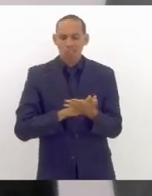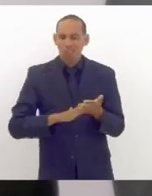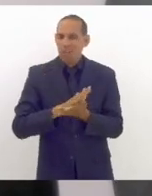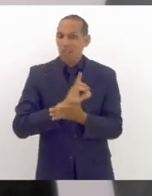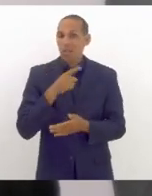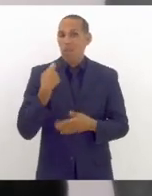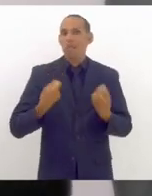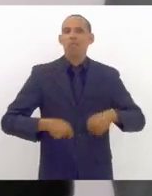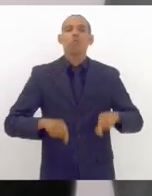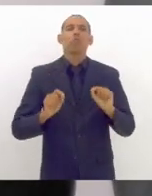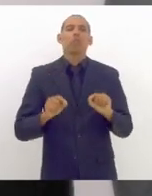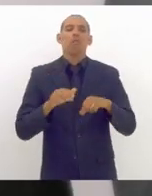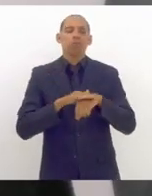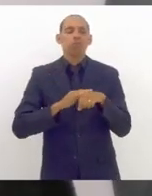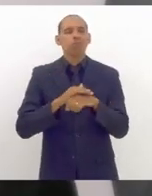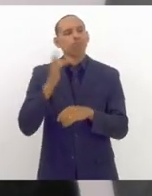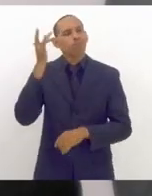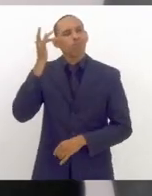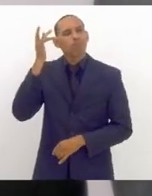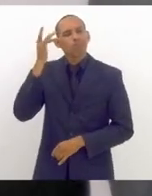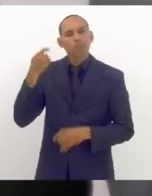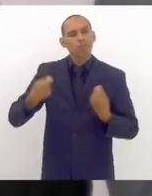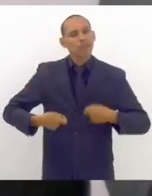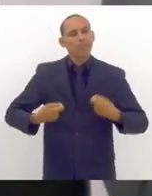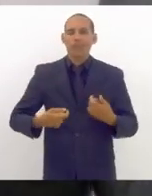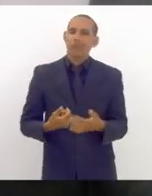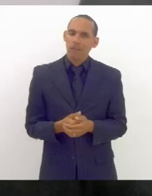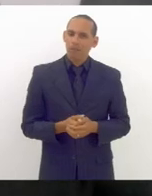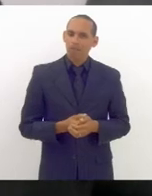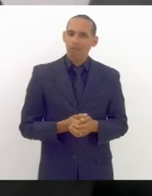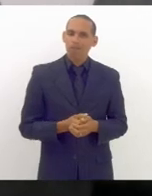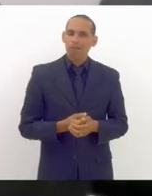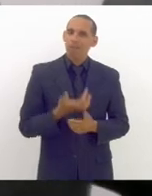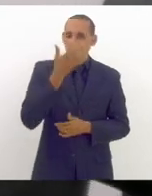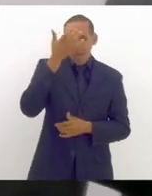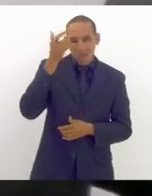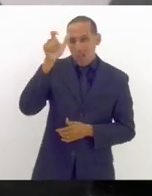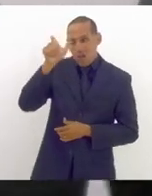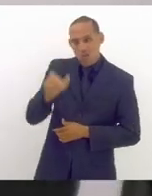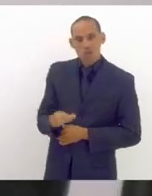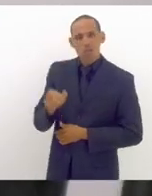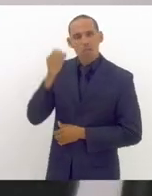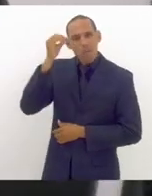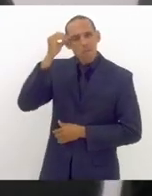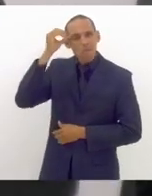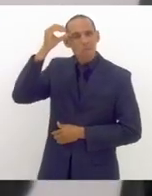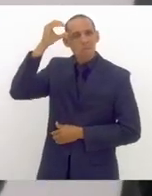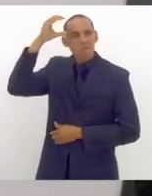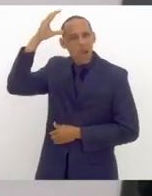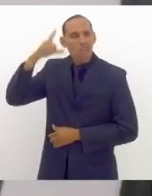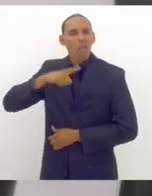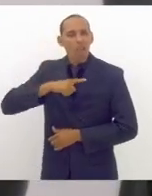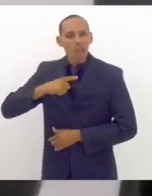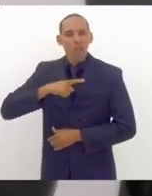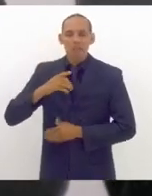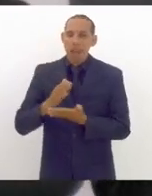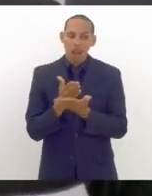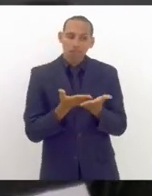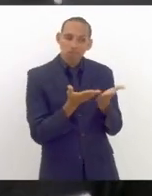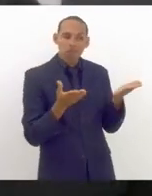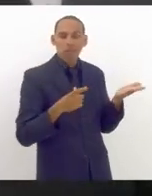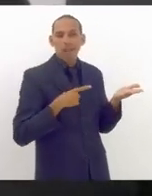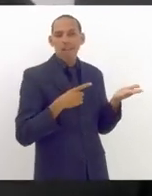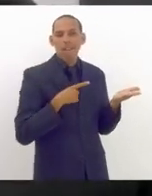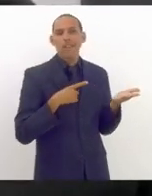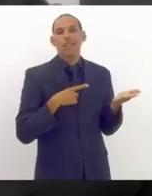é ter uma conversa madura de uma pessoa que tem o conhecimento como alguns companheiros aqui